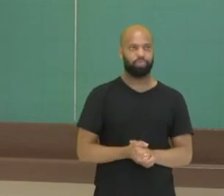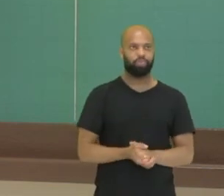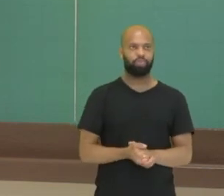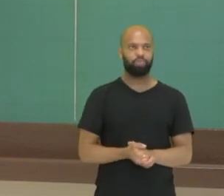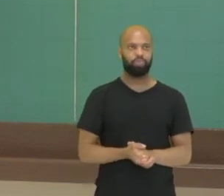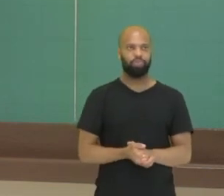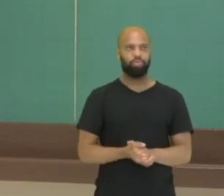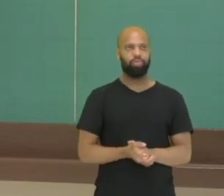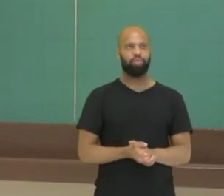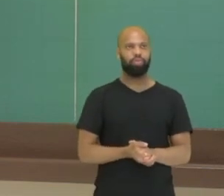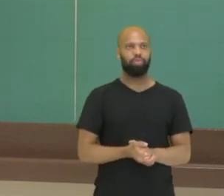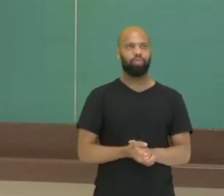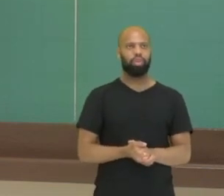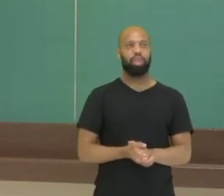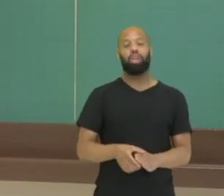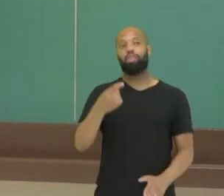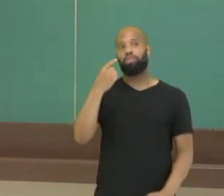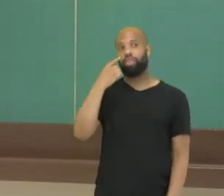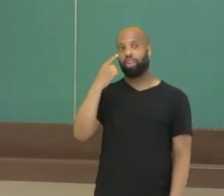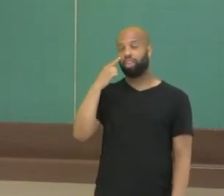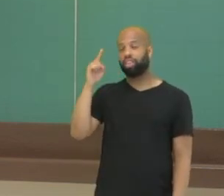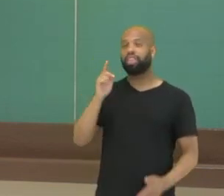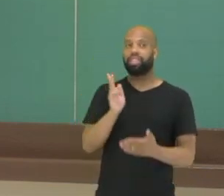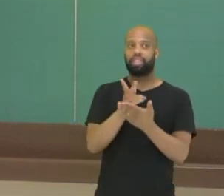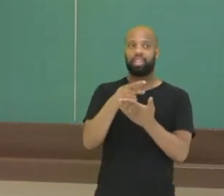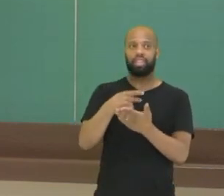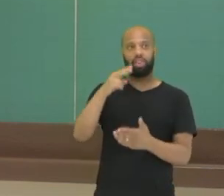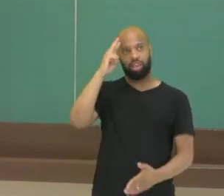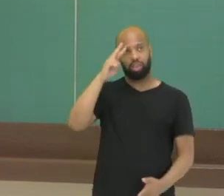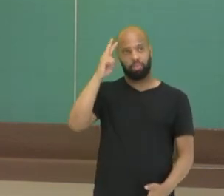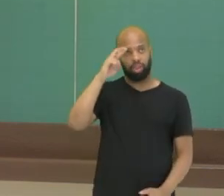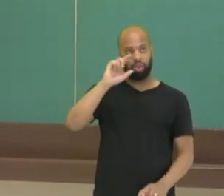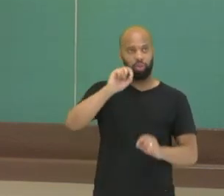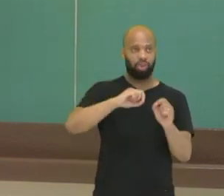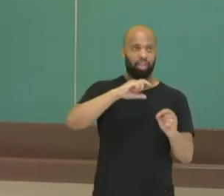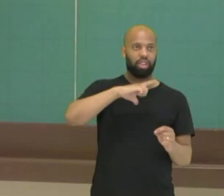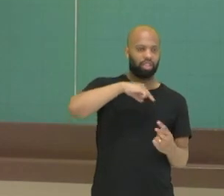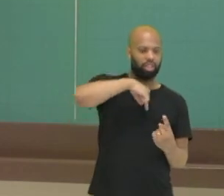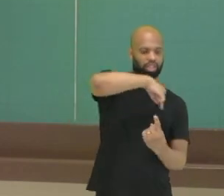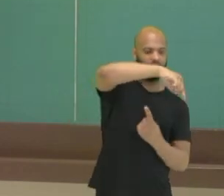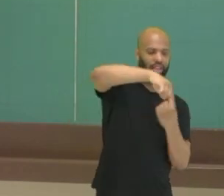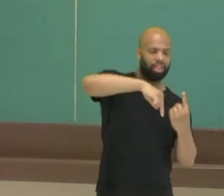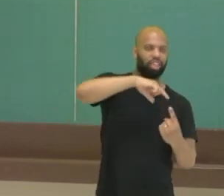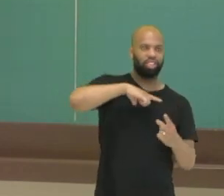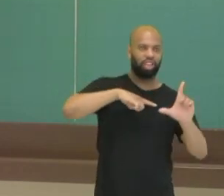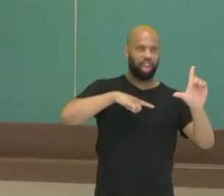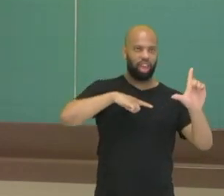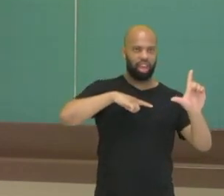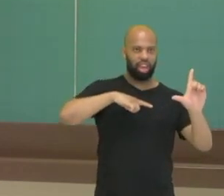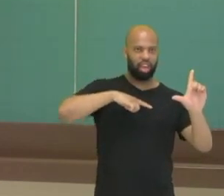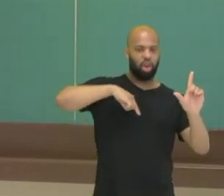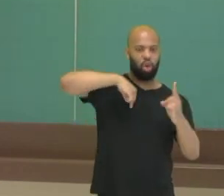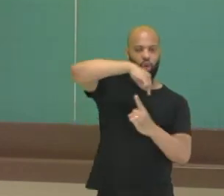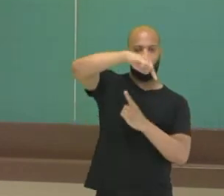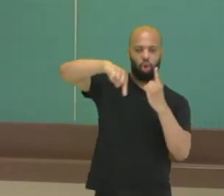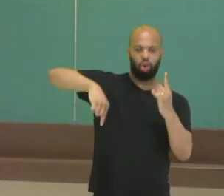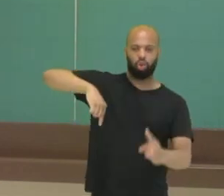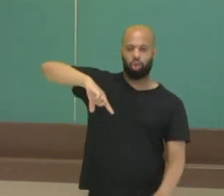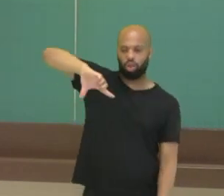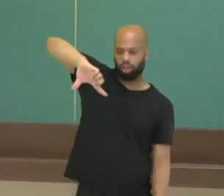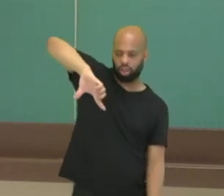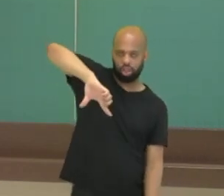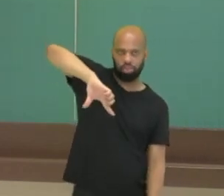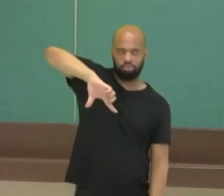bom. Tá aí um desenho para você lembrar da rotação, ó. Esse L, ele foi rodado para formar esse L aqui,